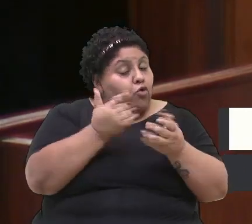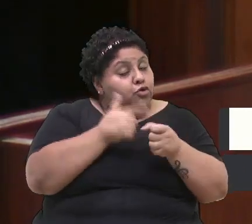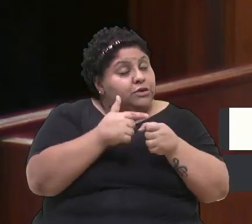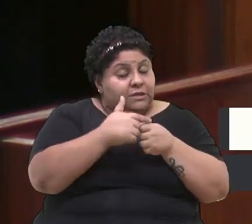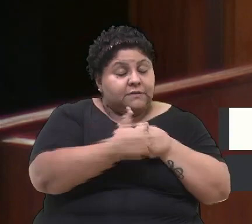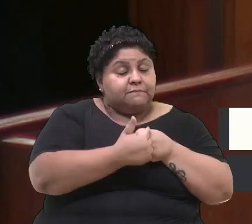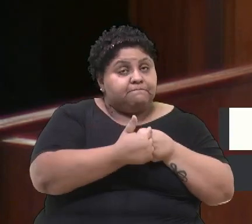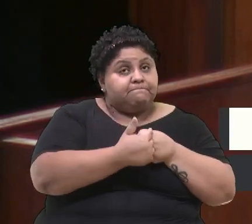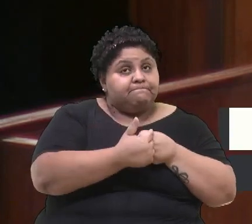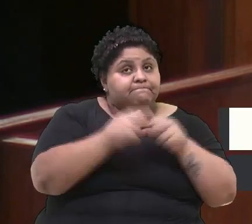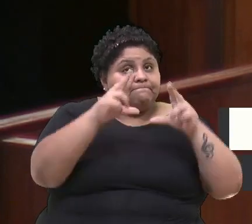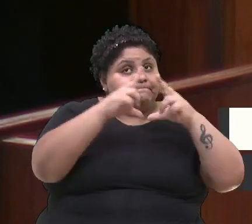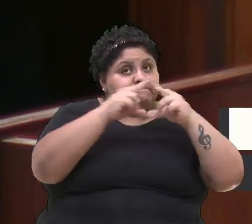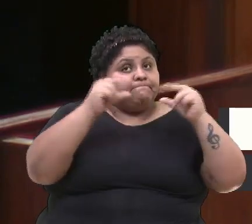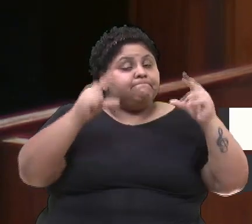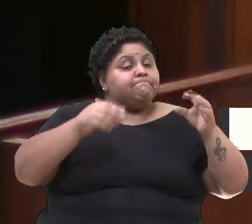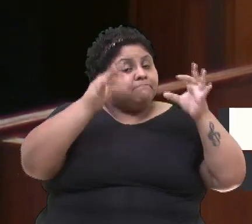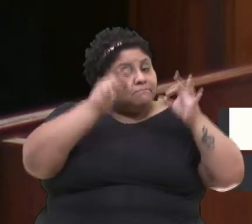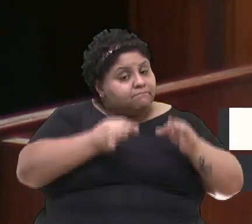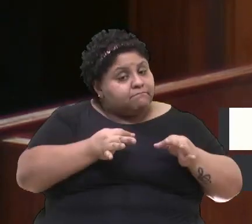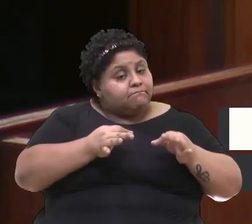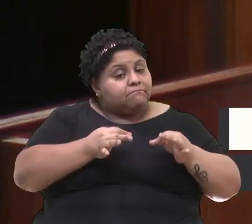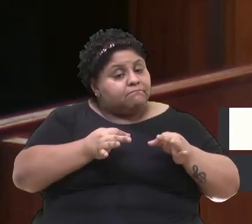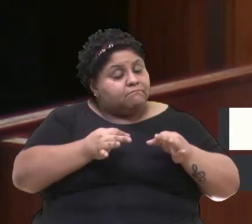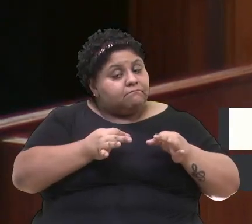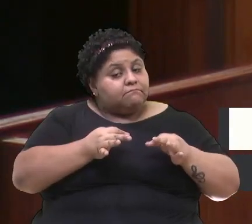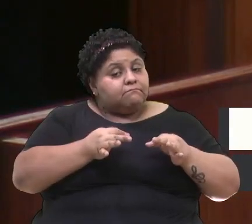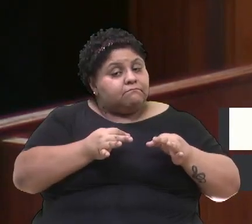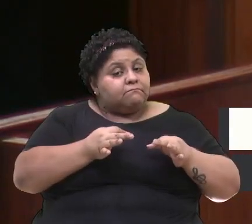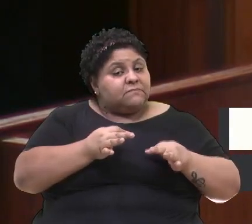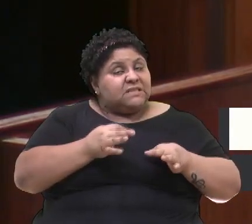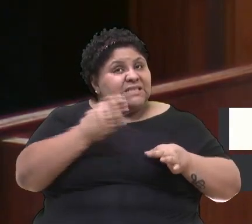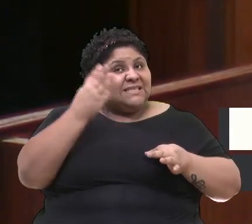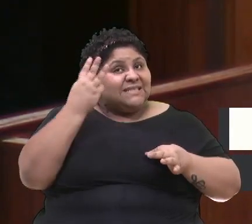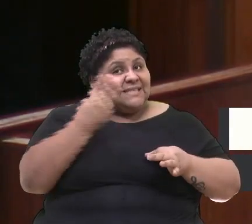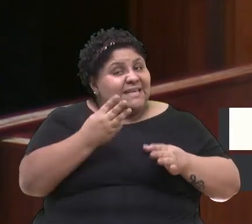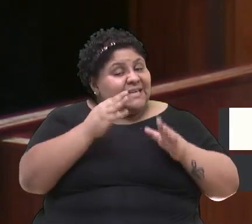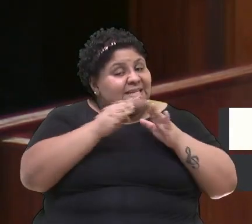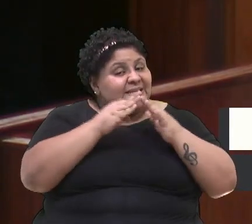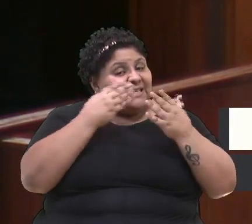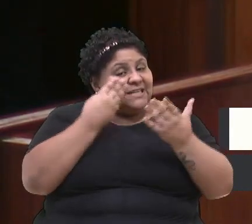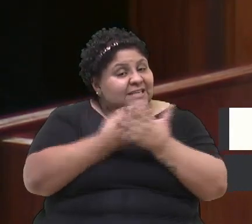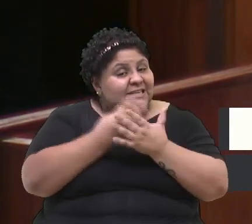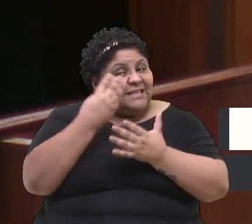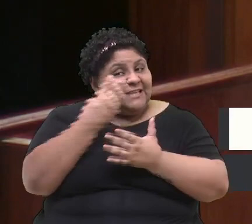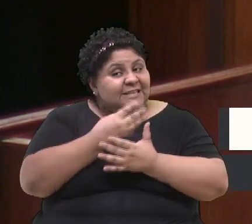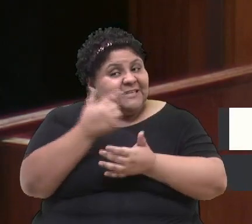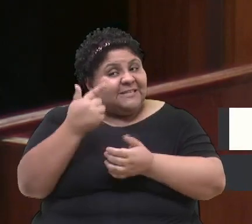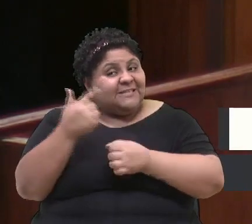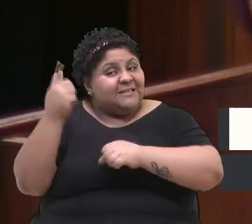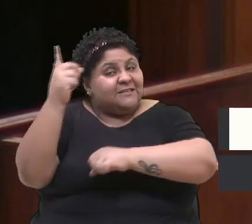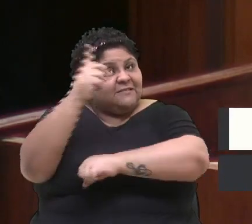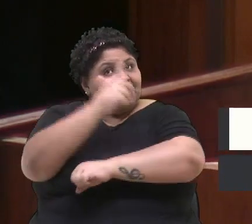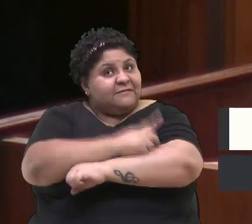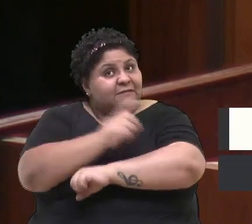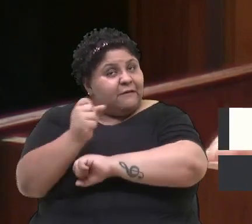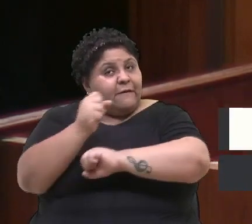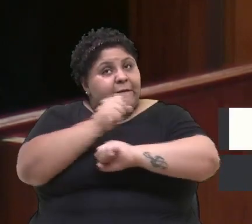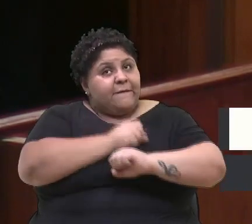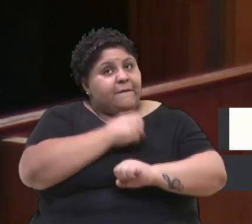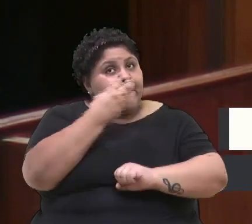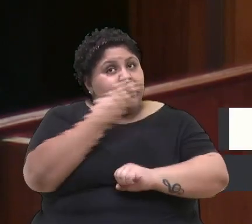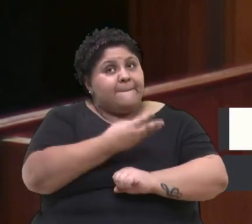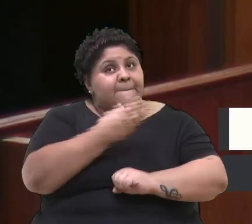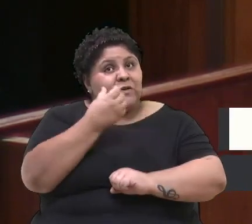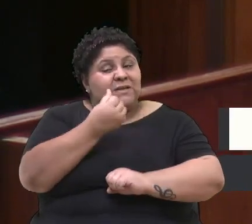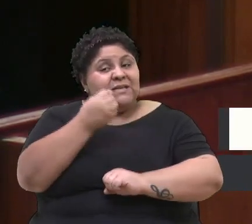Florianópolis deu certo. Em 3 escolas, em 37 dias, nós podemos botar 3.600 crianças para